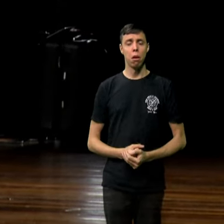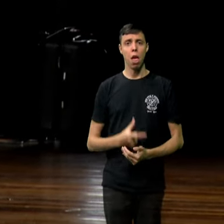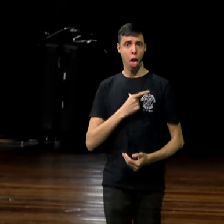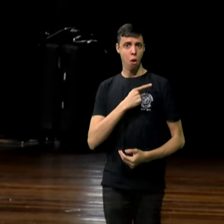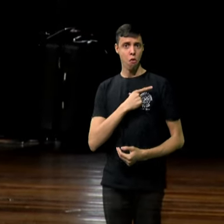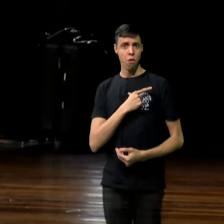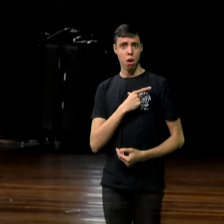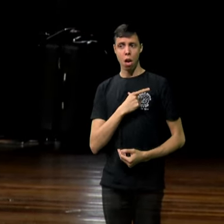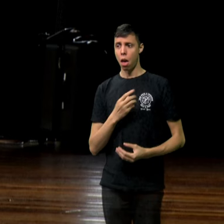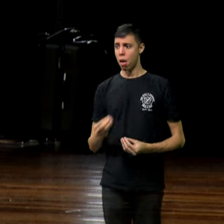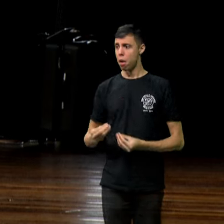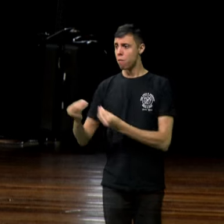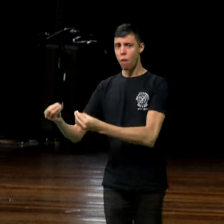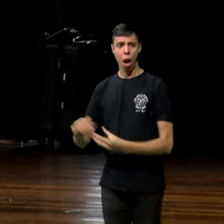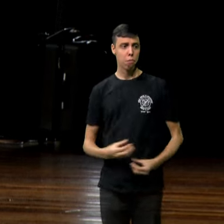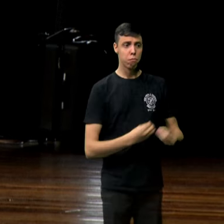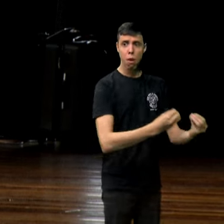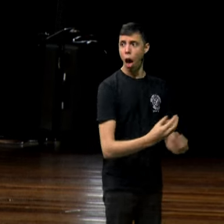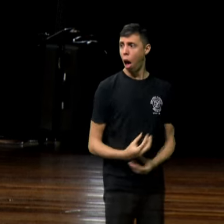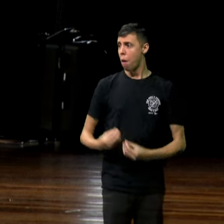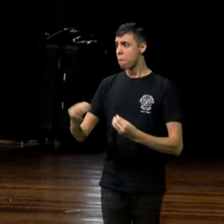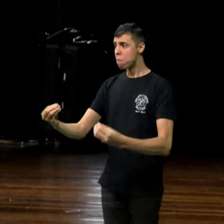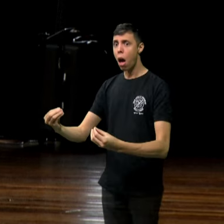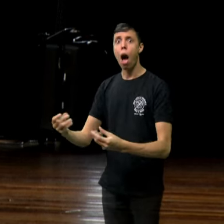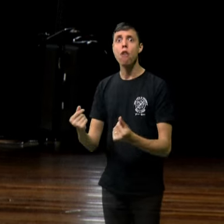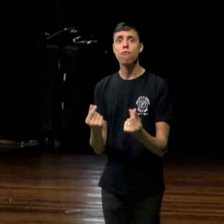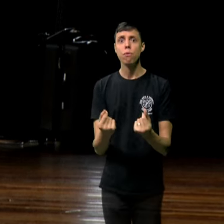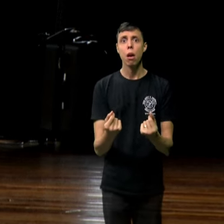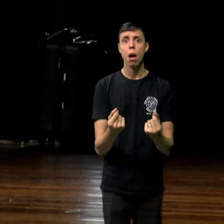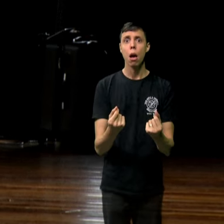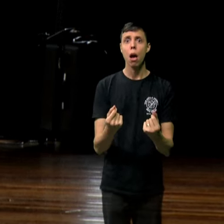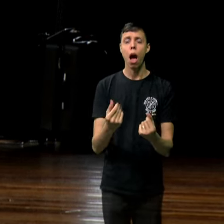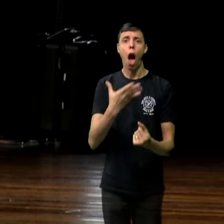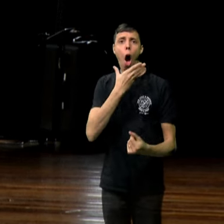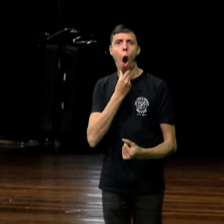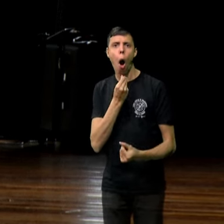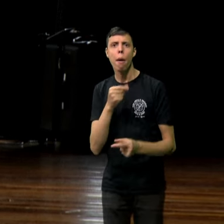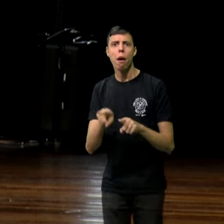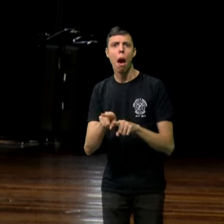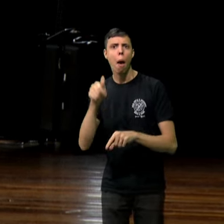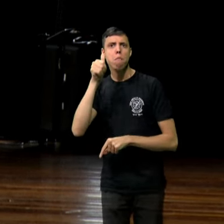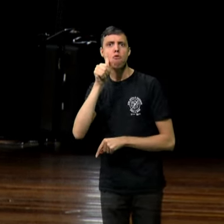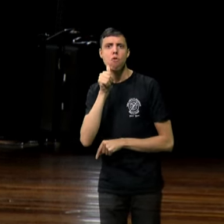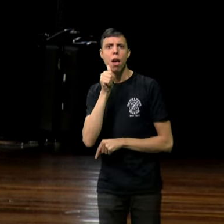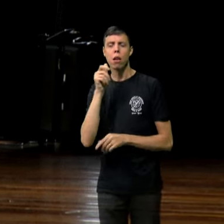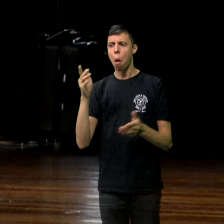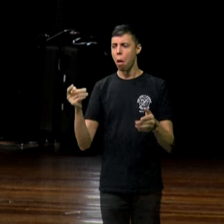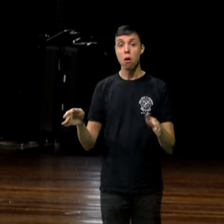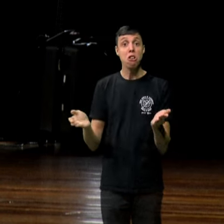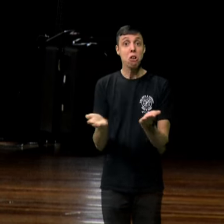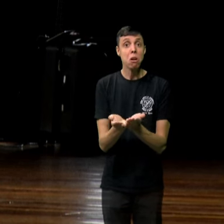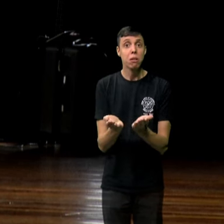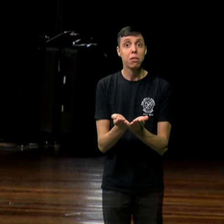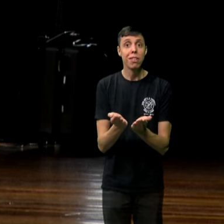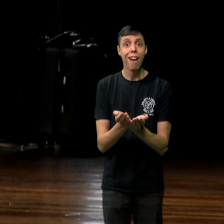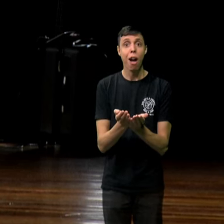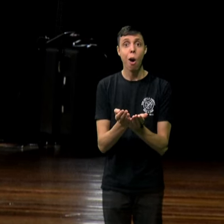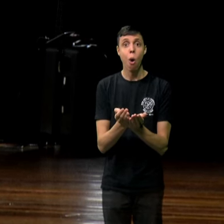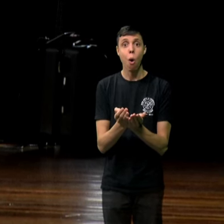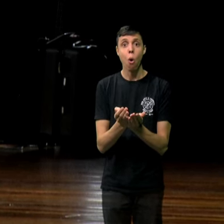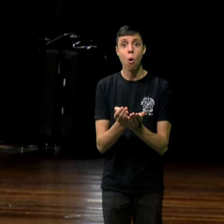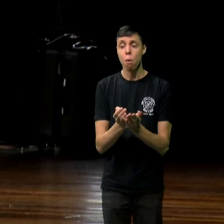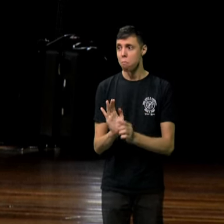dinheiro para aqueles homens e mulheres de Deus que eram o espelho, que eram aquilo que eu pretendia